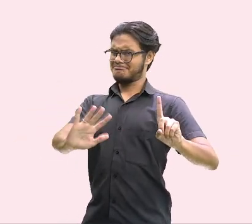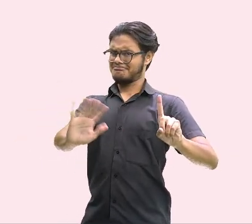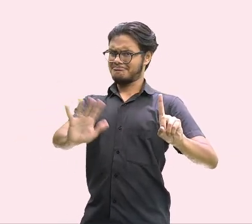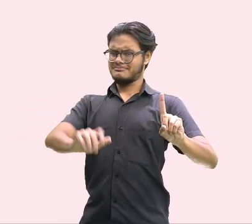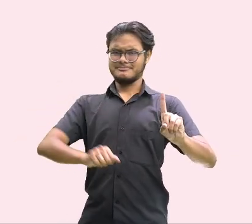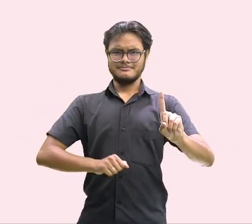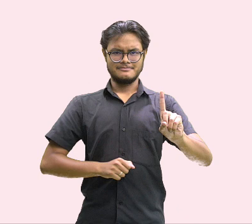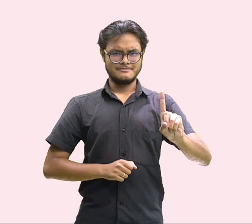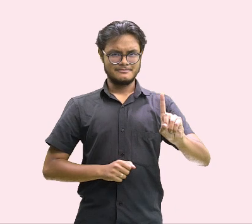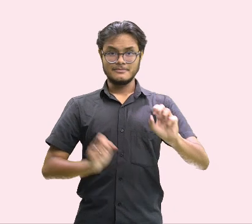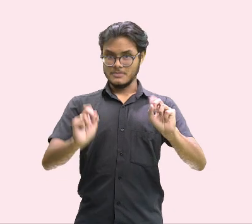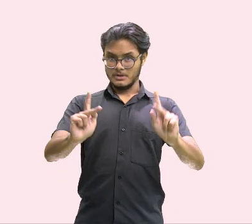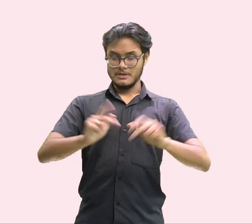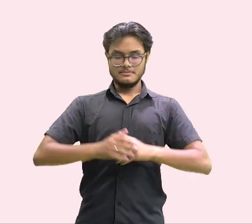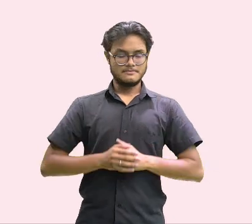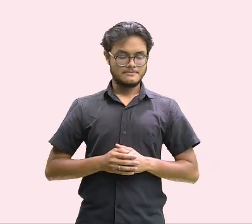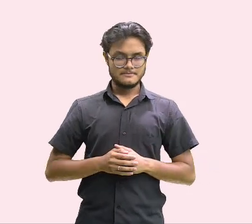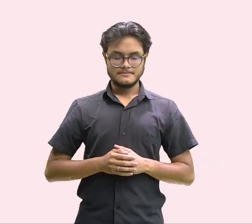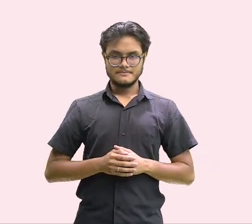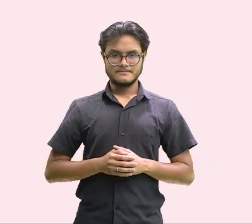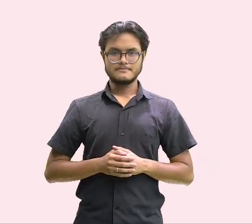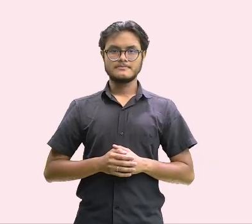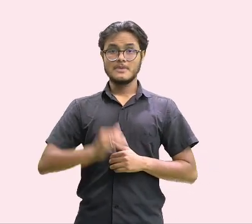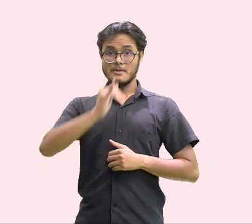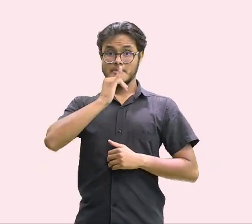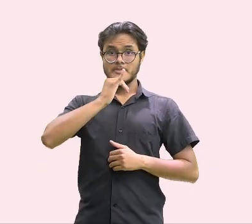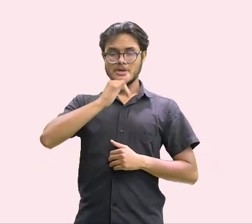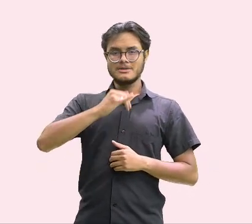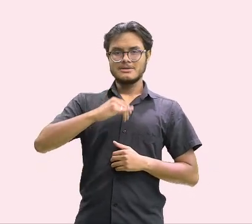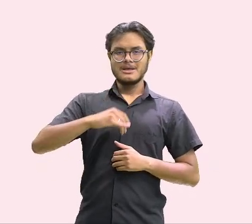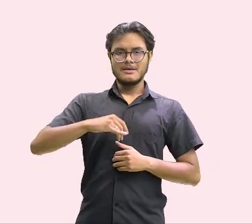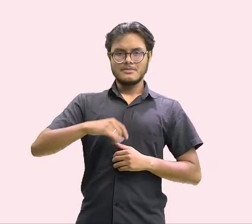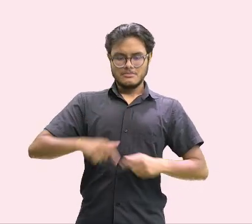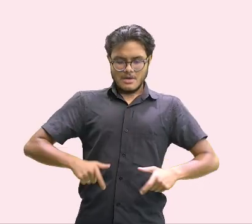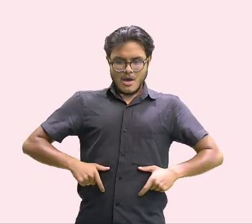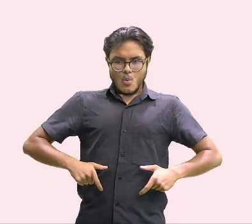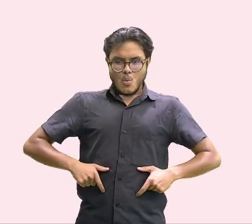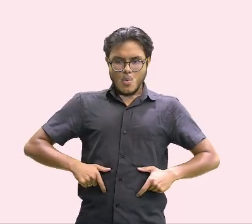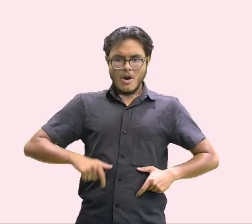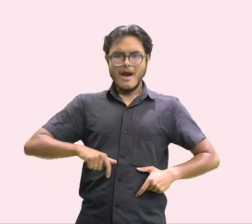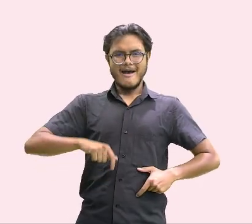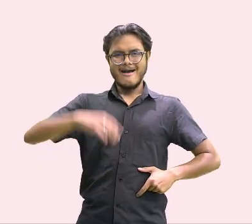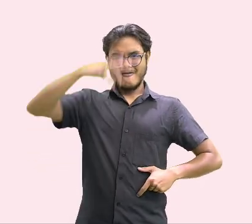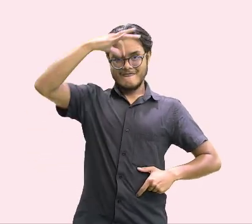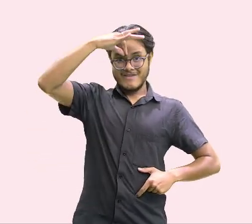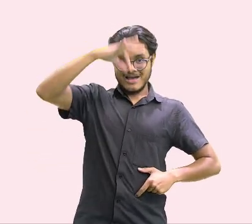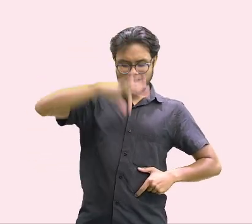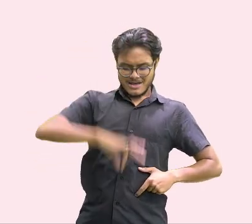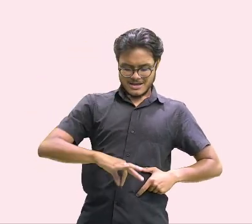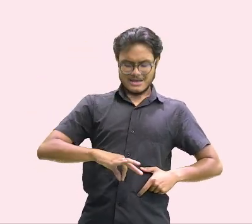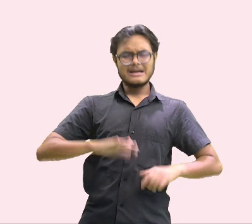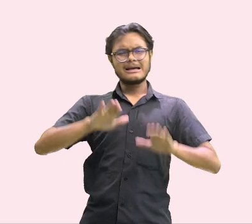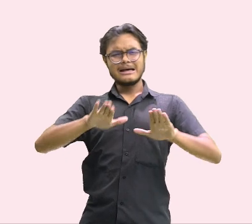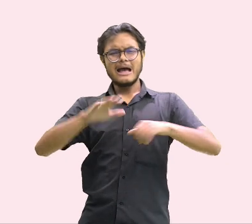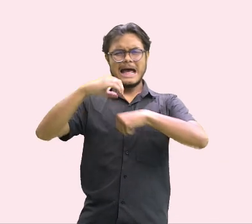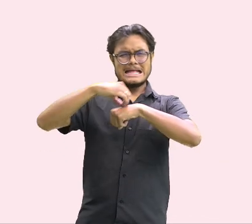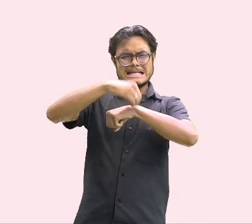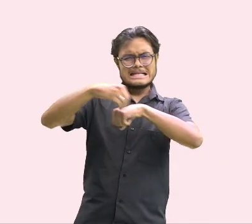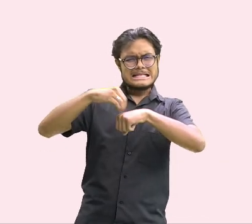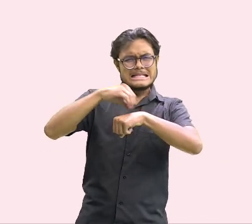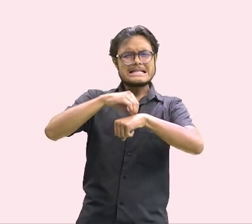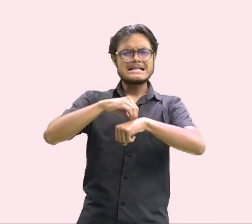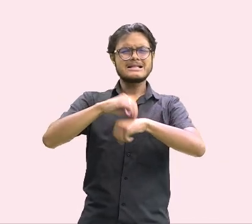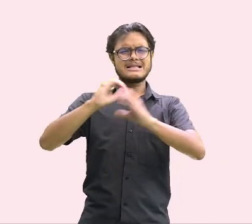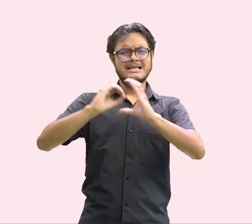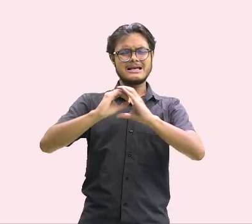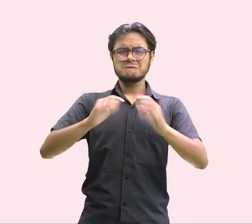fase de proliferação, o endométrio do útero ainda está se formando, a célula dela ainda está amadurecendo. Então,